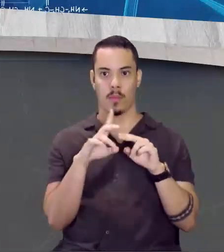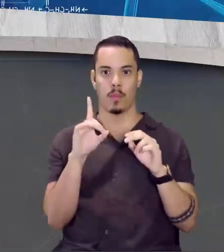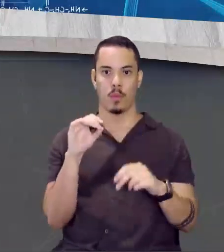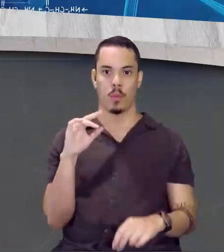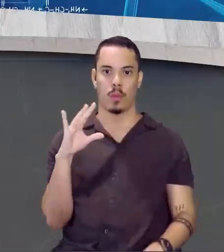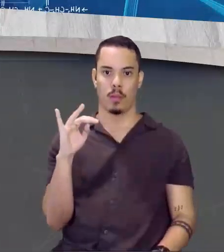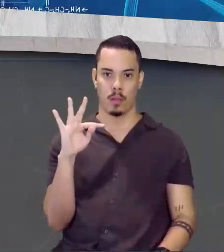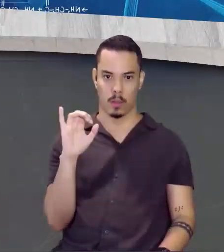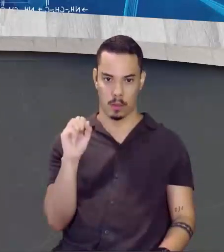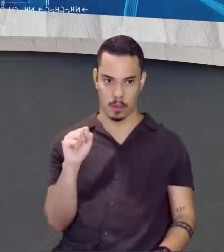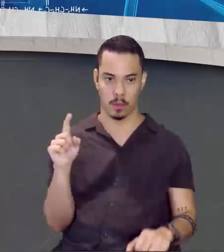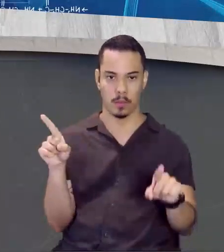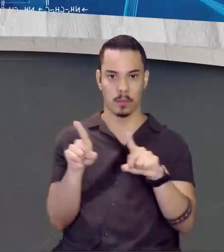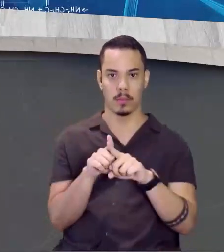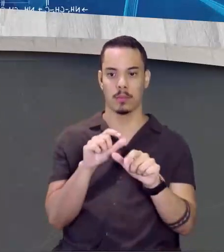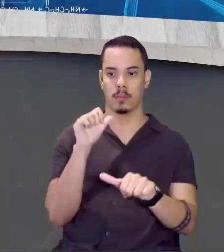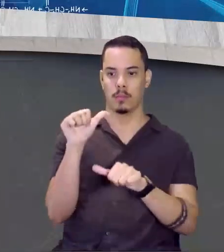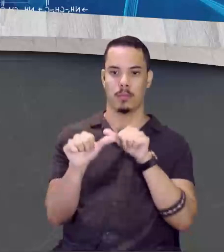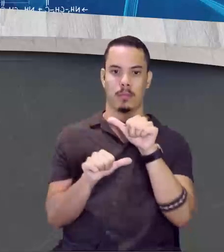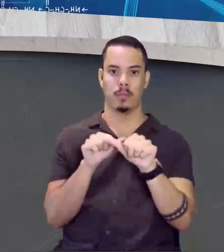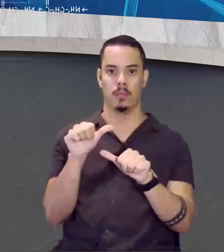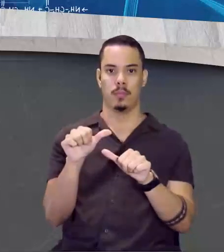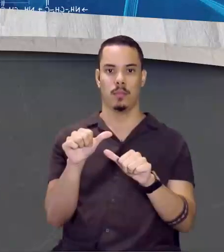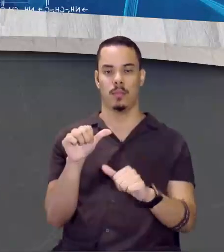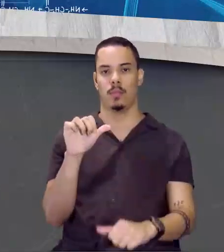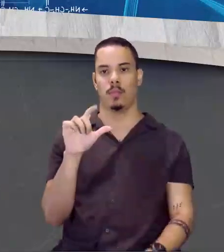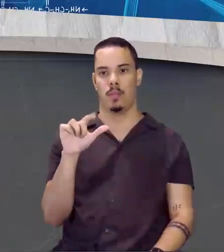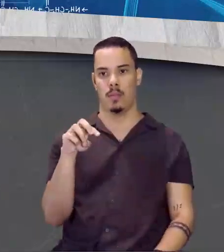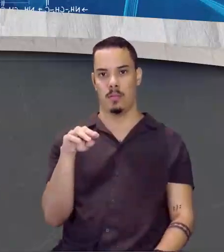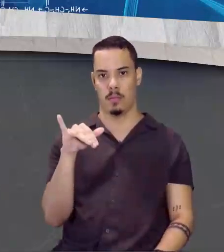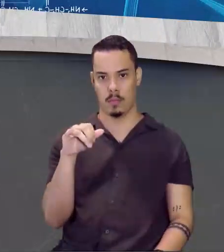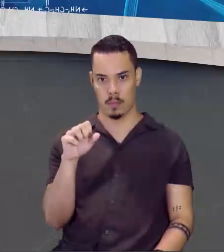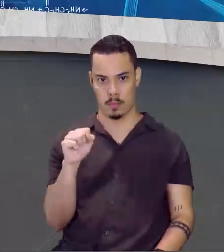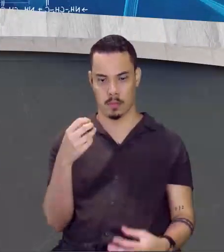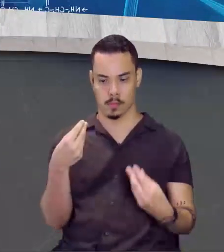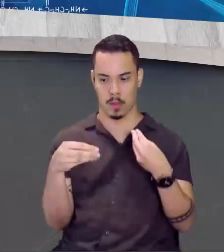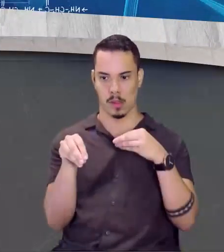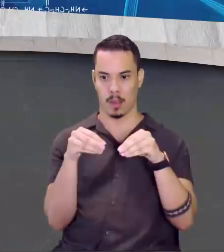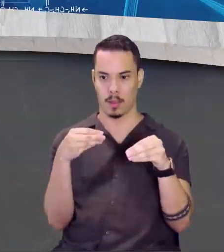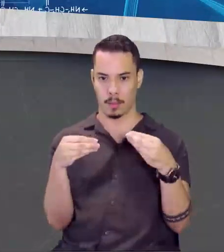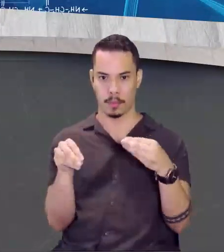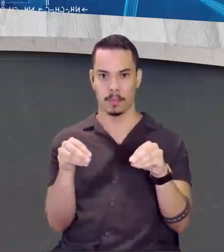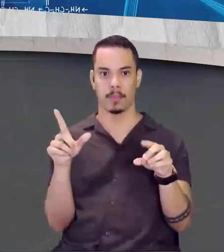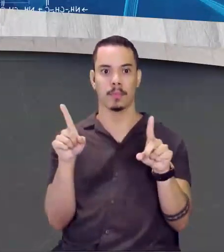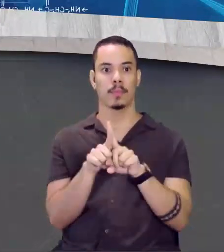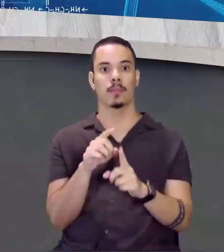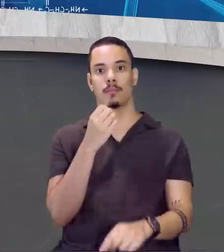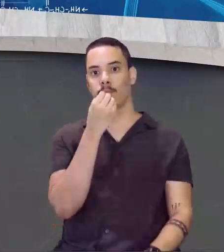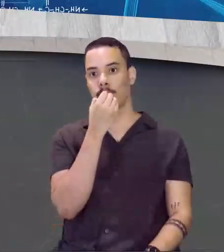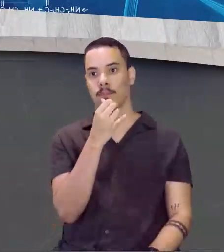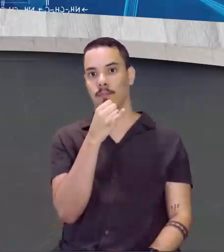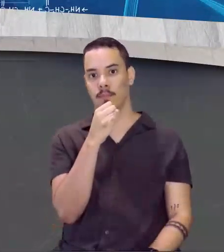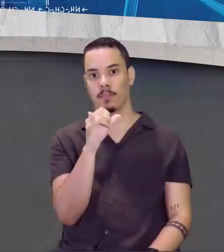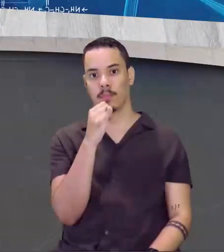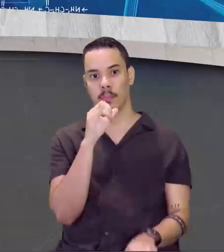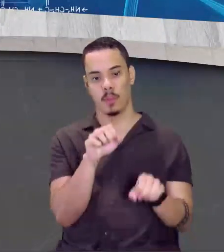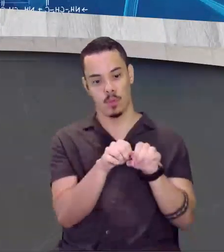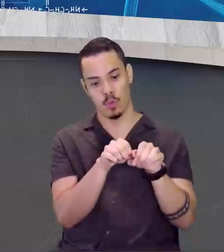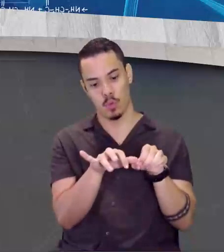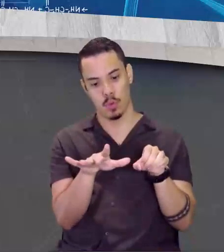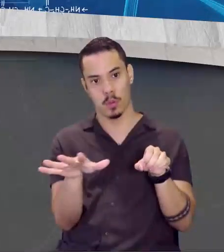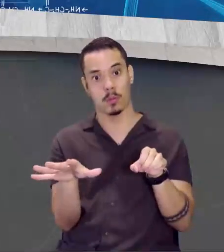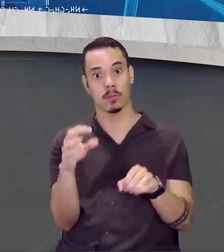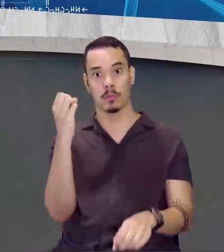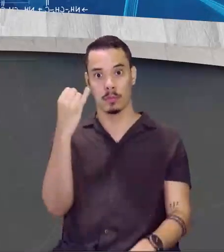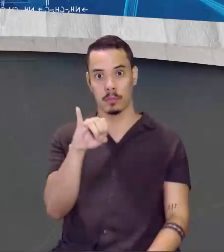são capazes de se transformar em lâminas, são maleáveis, são bons condutores de calor. E